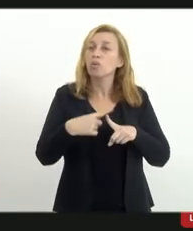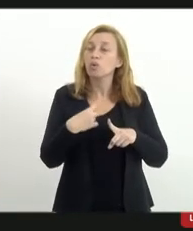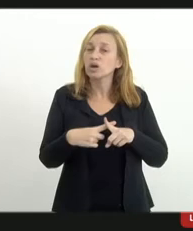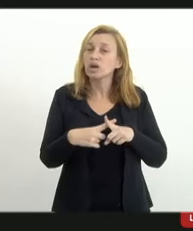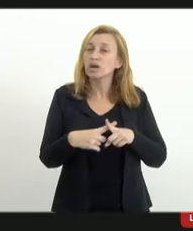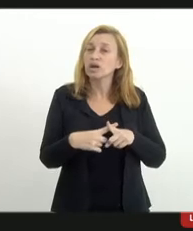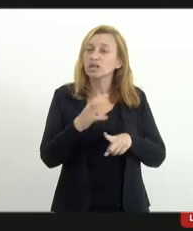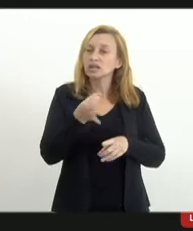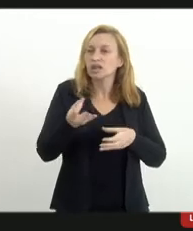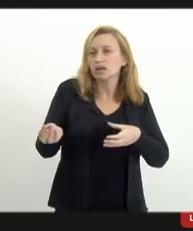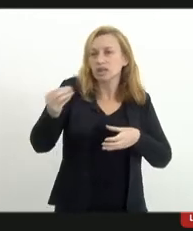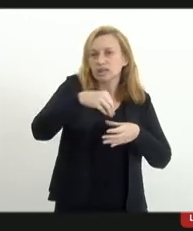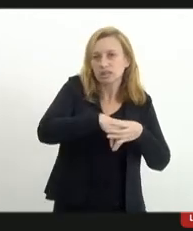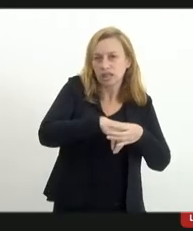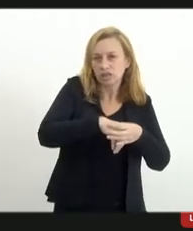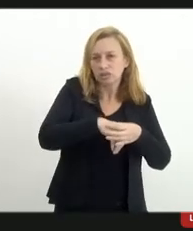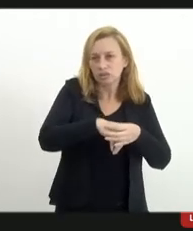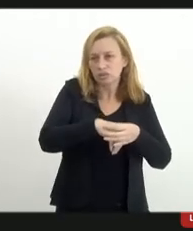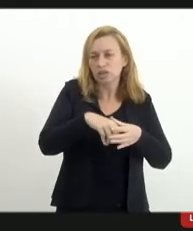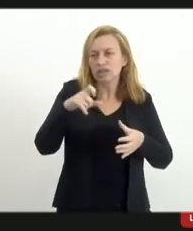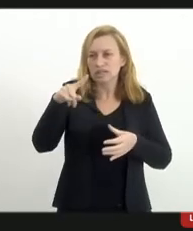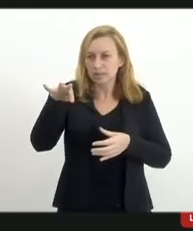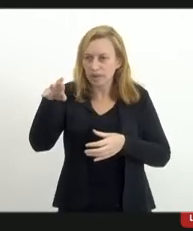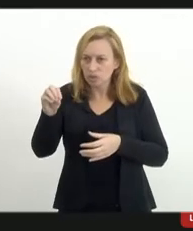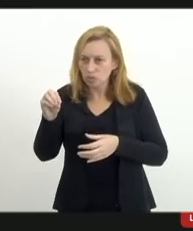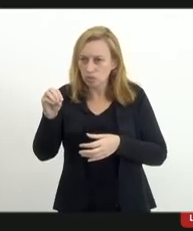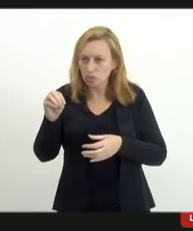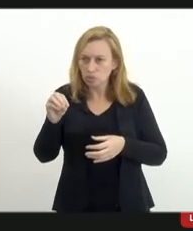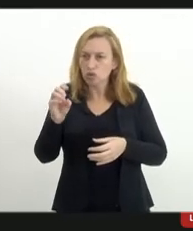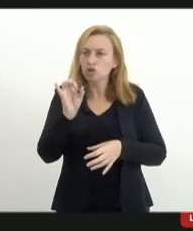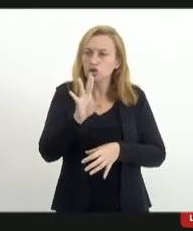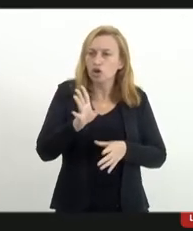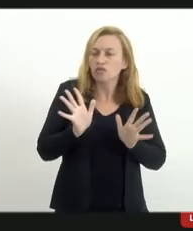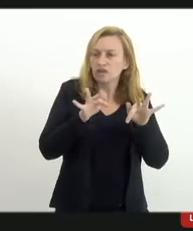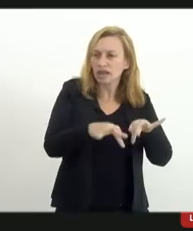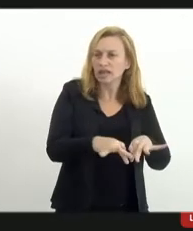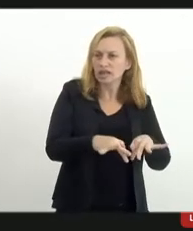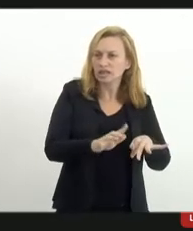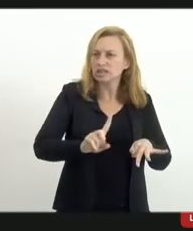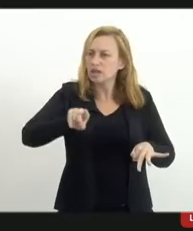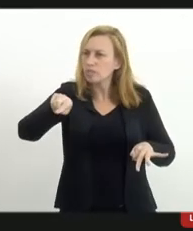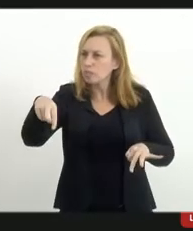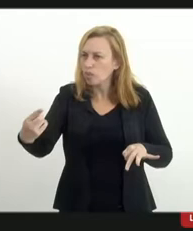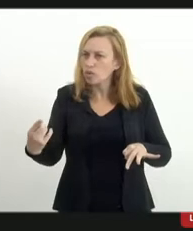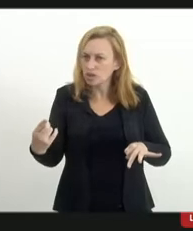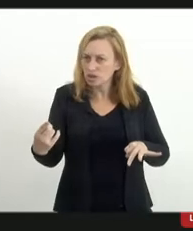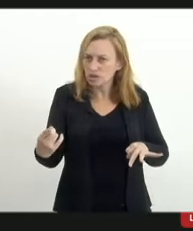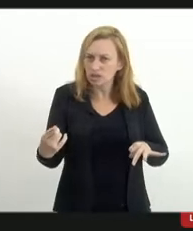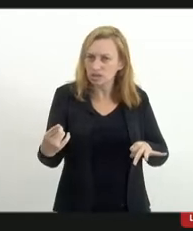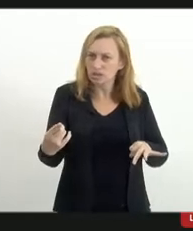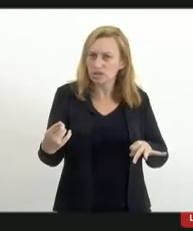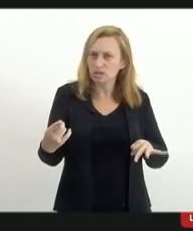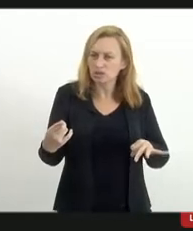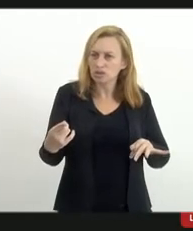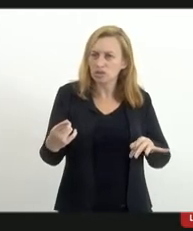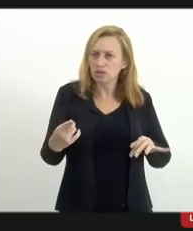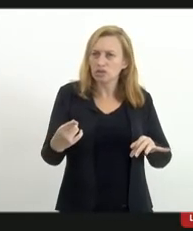estaria aí dentro do procedimento de lançamento, e o procedimento de lançamento ele só termina após o contraditório, né?